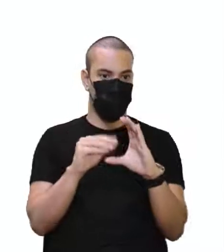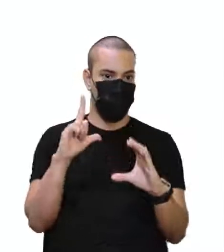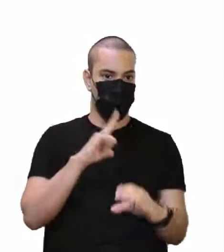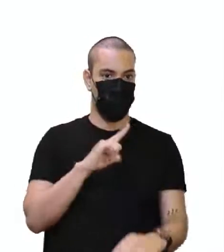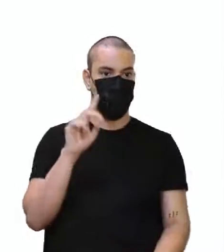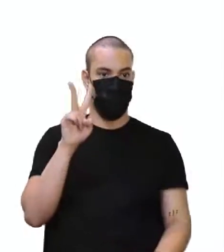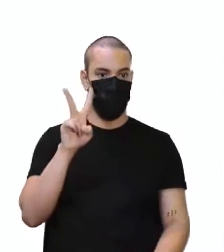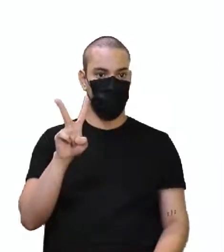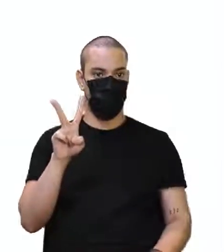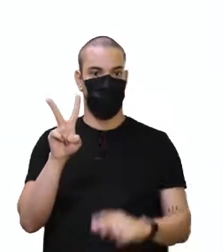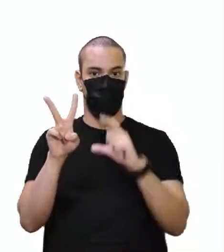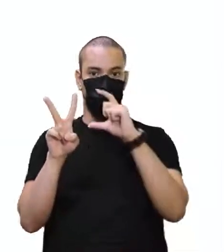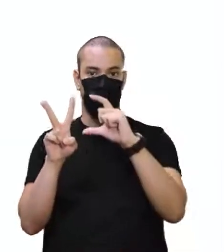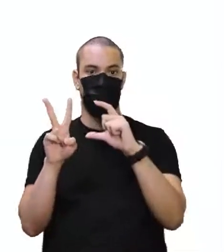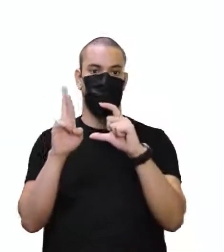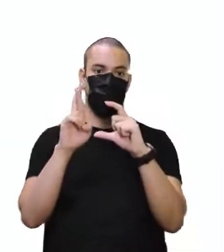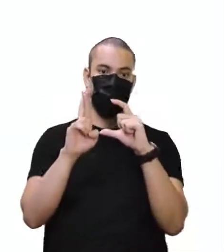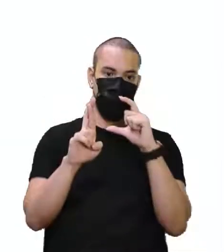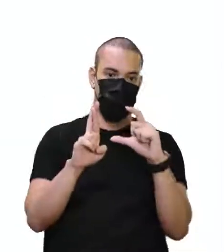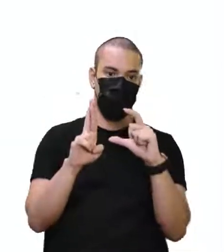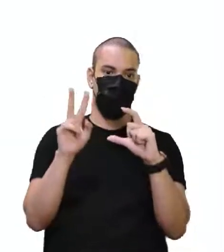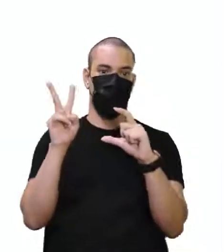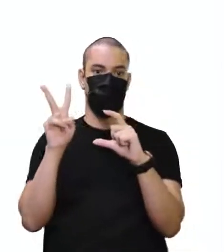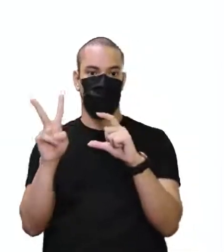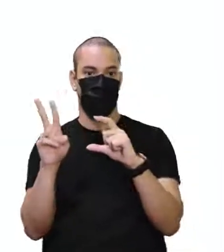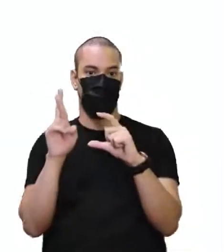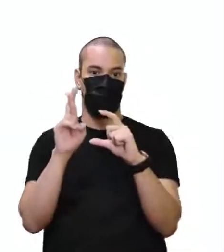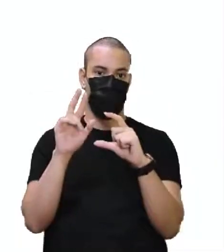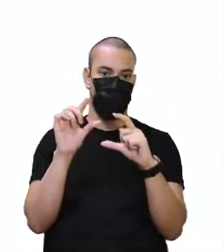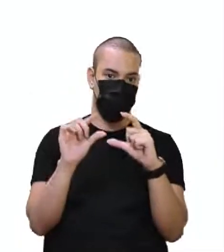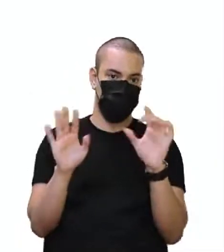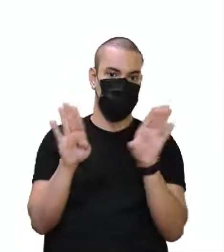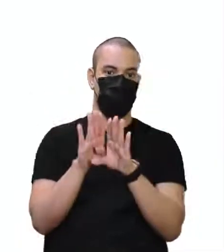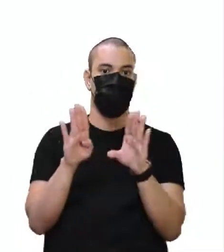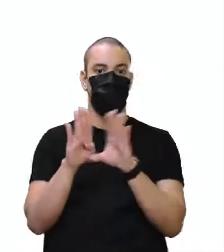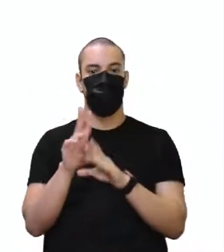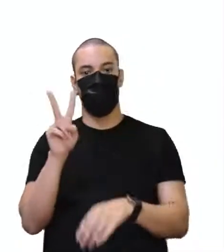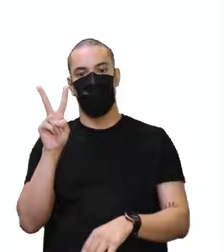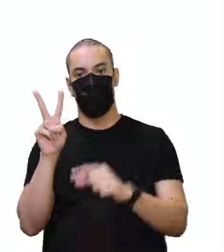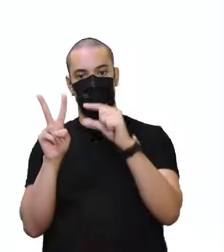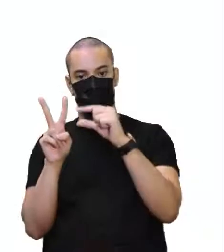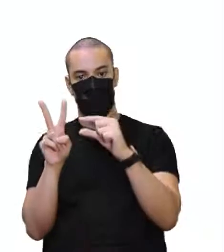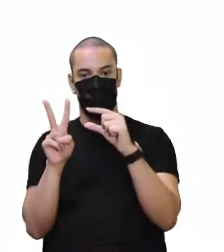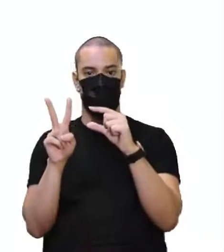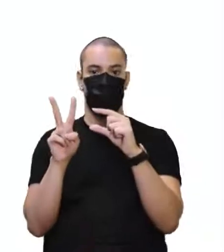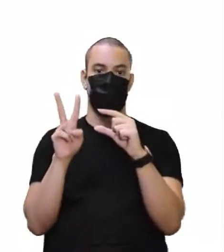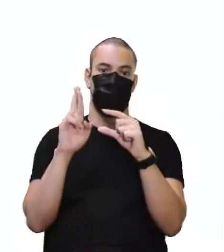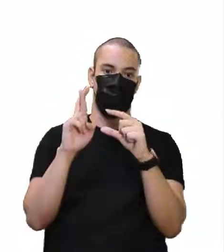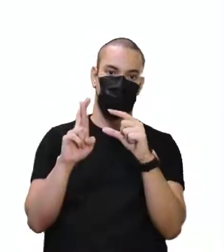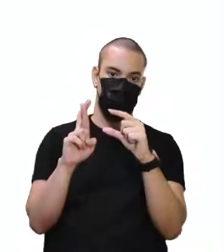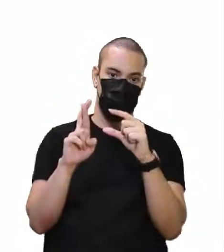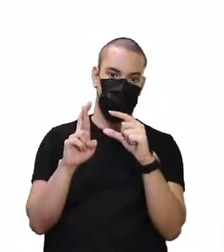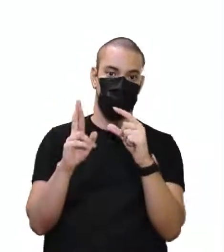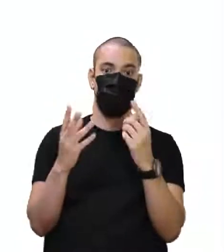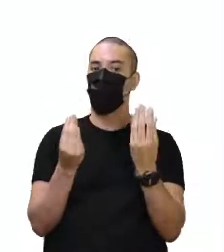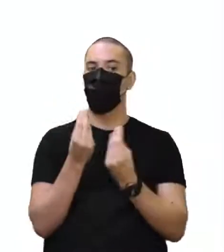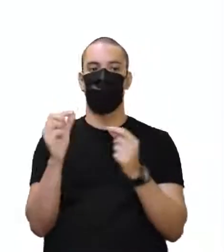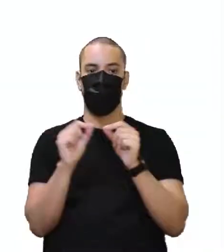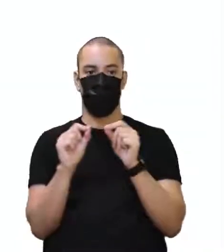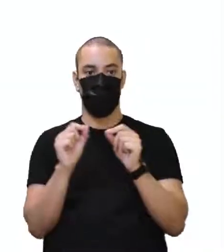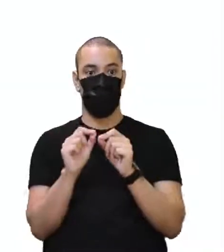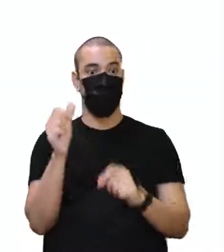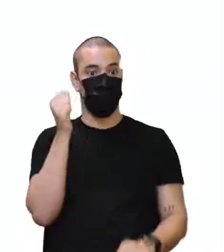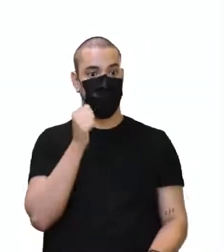Vzão, Rzão, Vzão, Rzinho, Vzinho, Rzão e Vzinho, Rzinho. E aí,